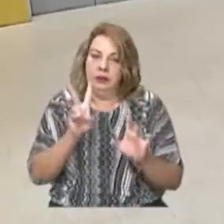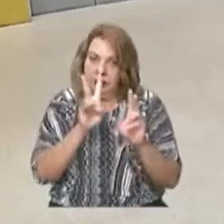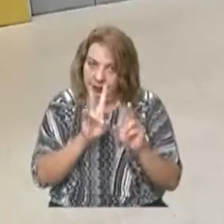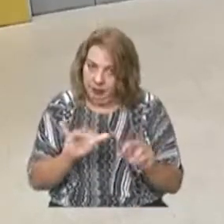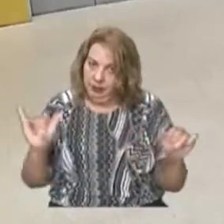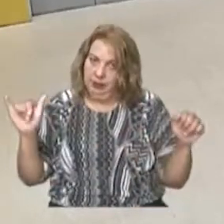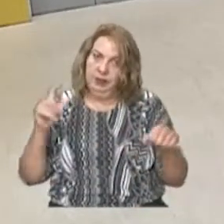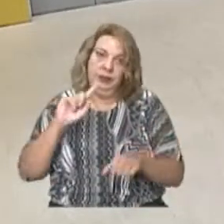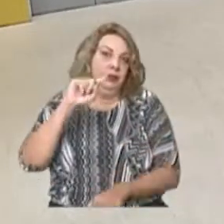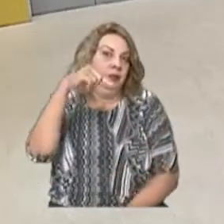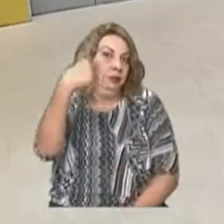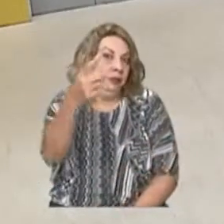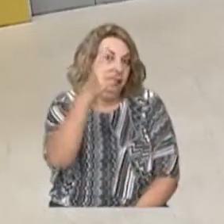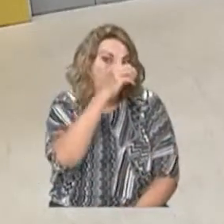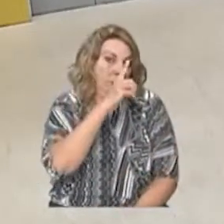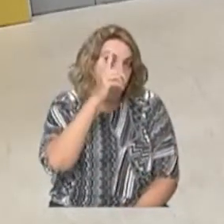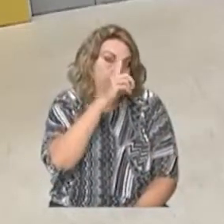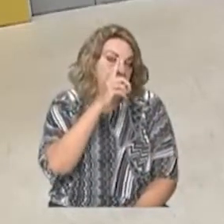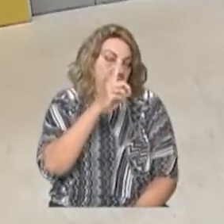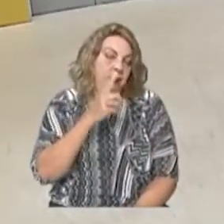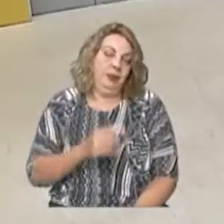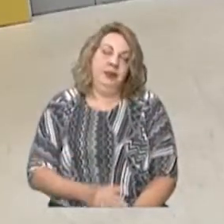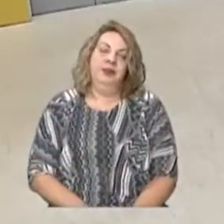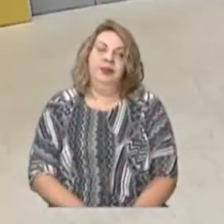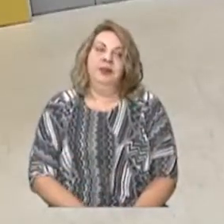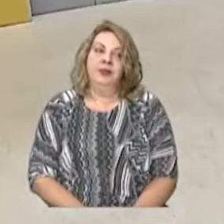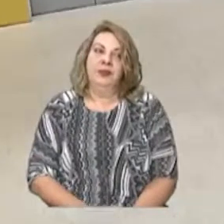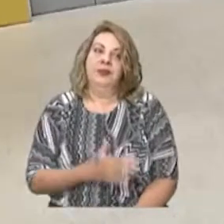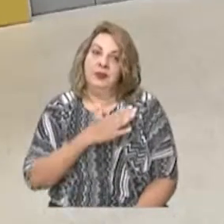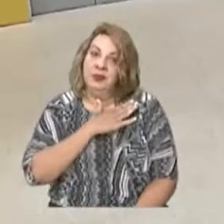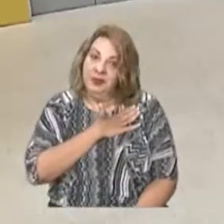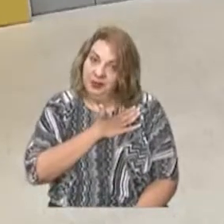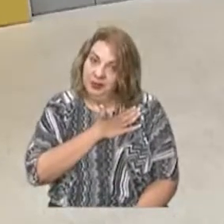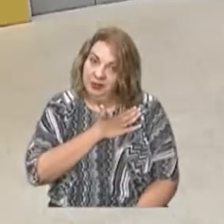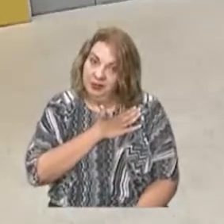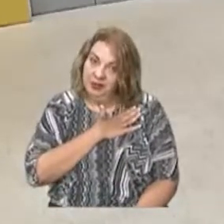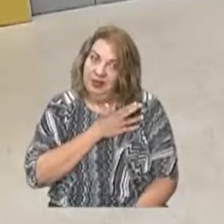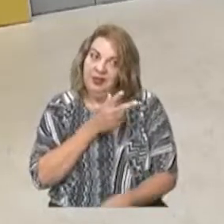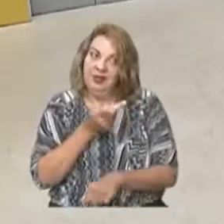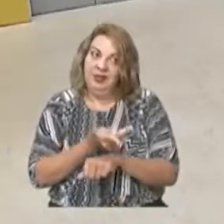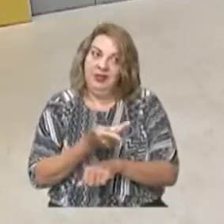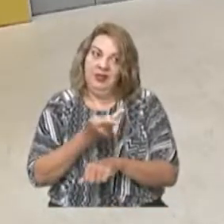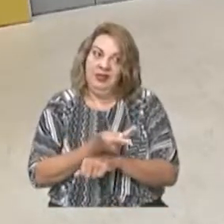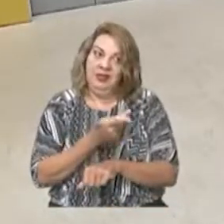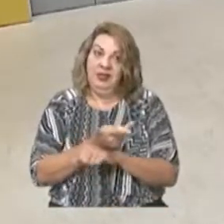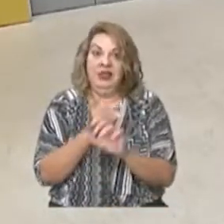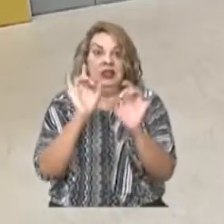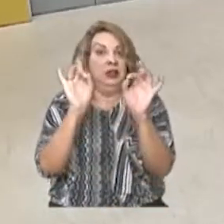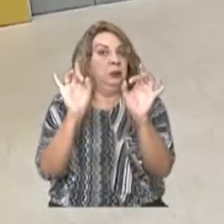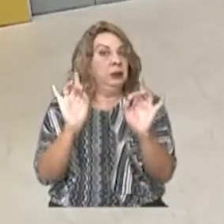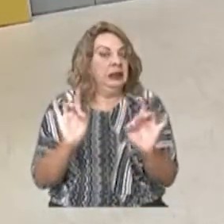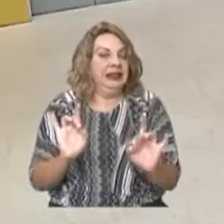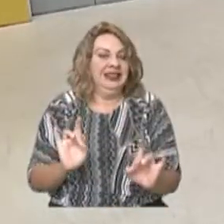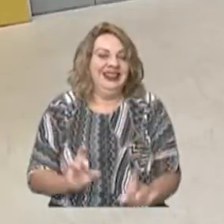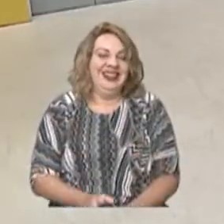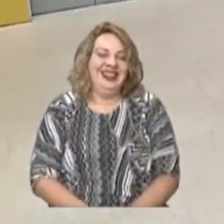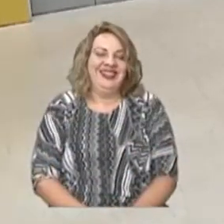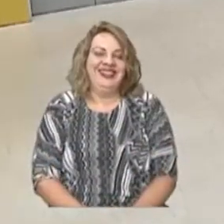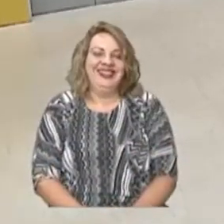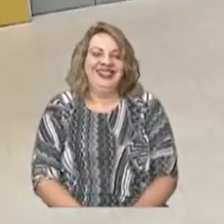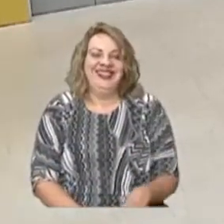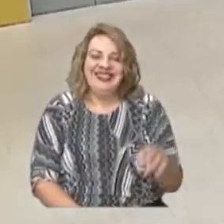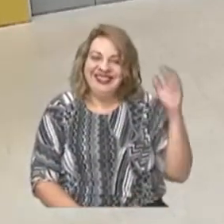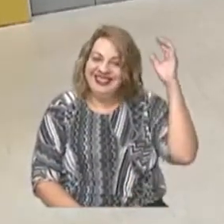falar do próximo domingo, mas já adianto, meu amor, que vem uma premiação aí especial,